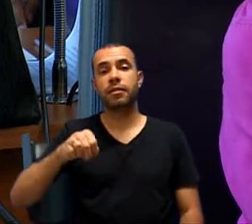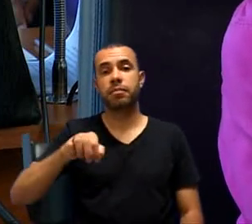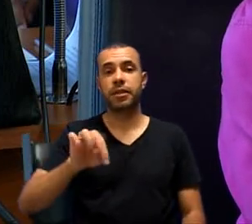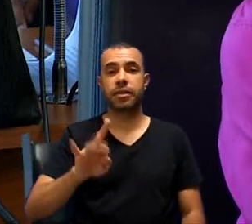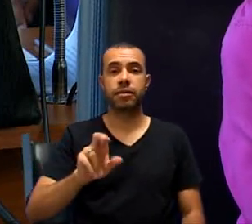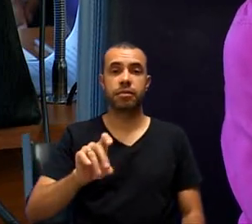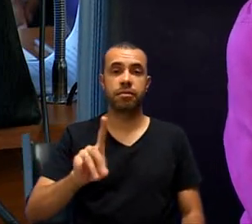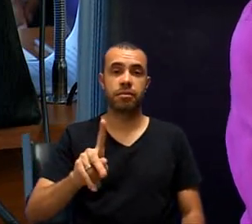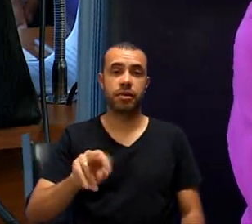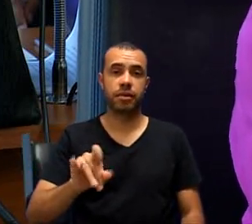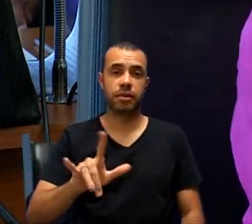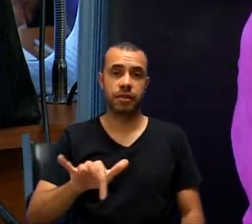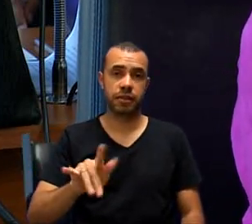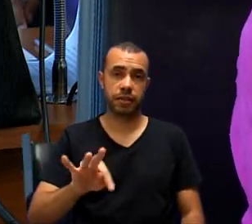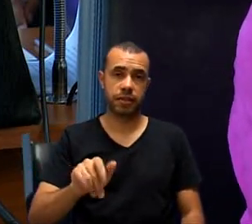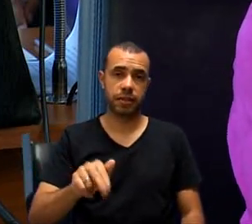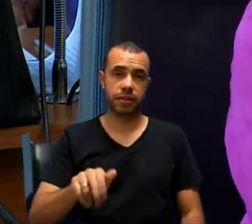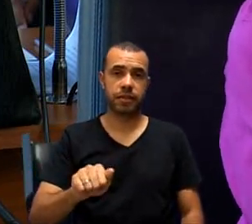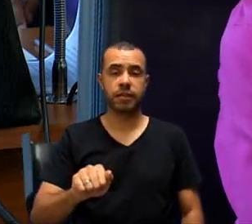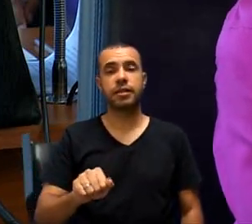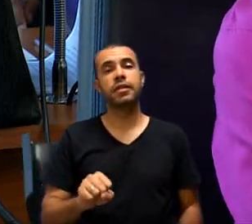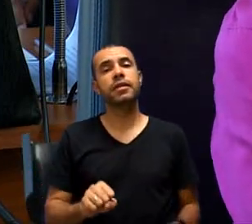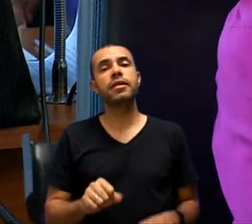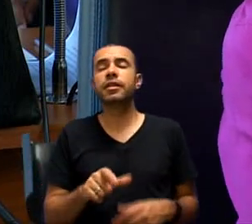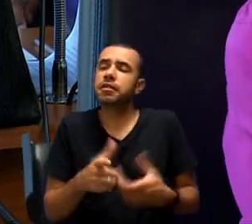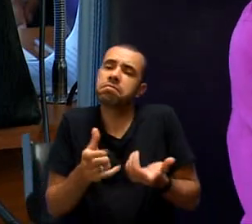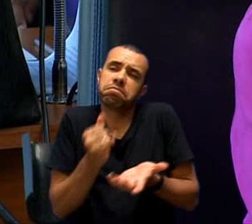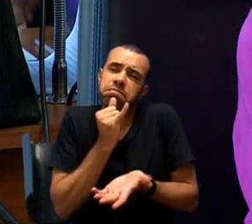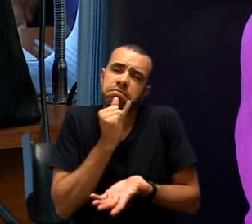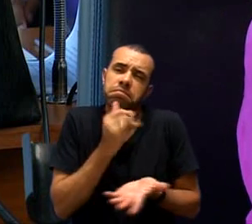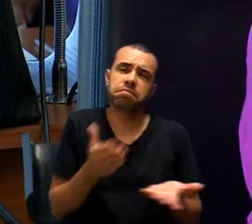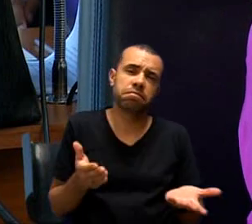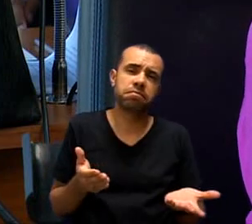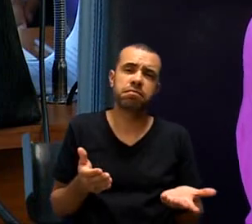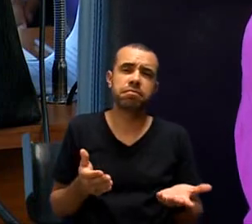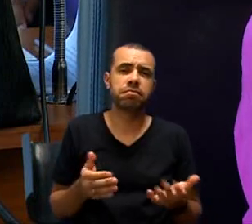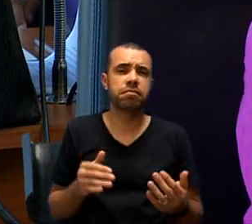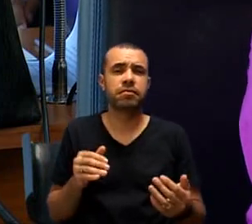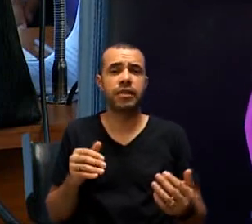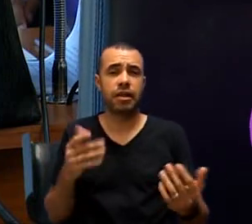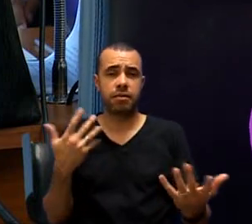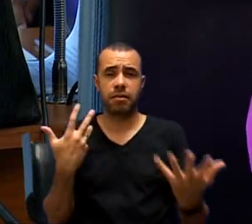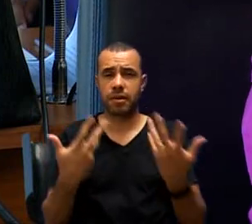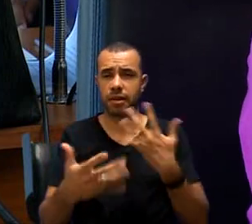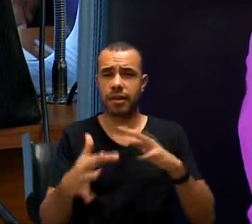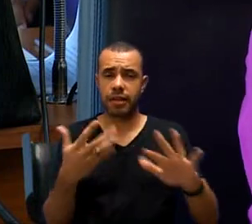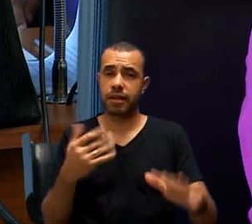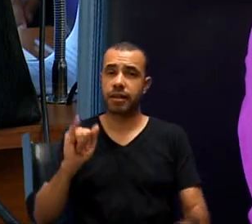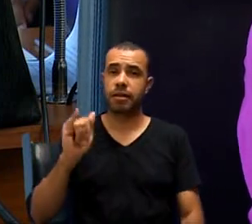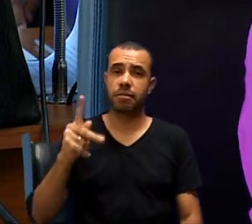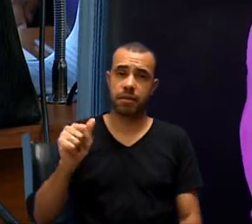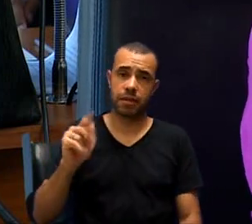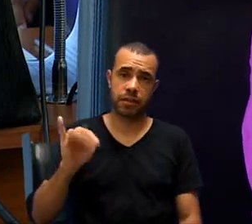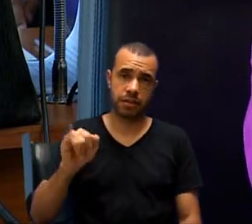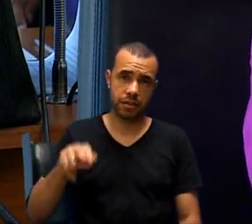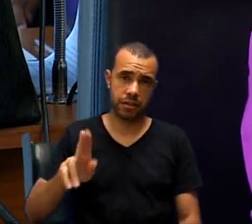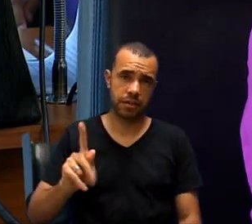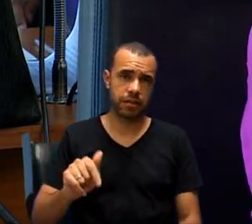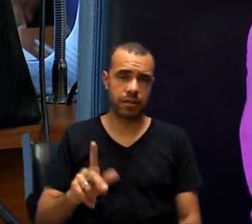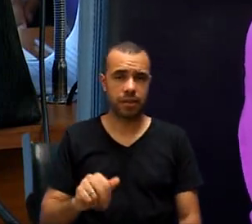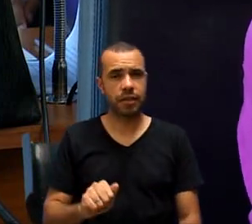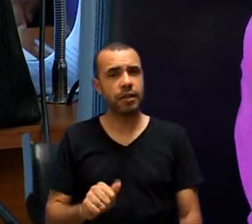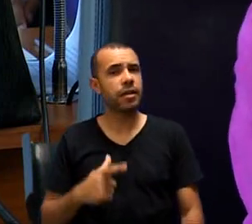sua secretaria na região metropolitana. Dá um exemplo, a estrada de Ipatinga liga Sorocaba e Peró. Existe um